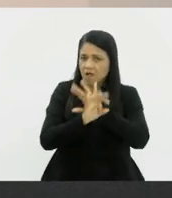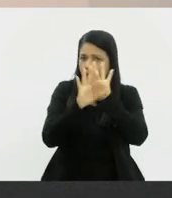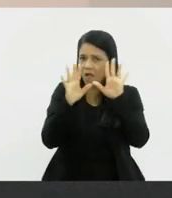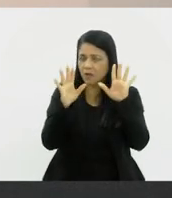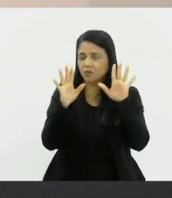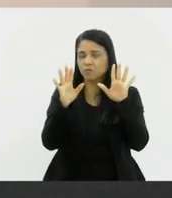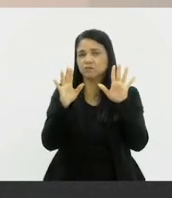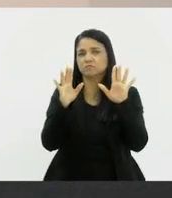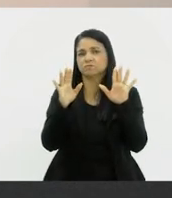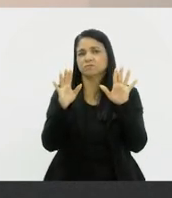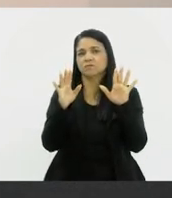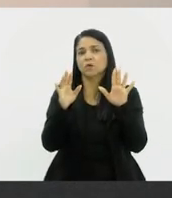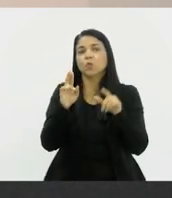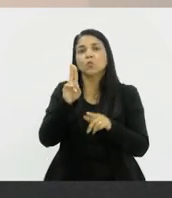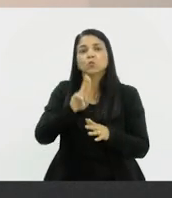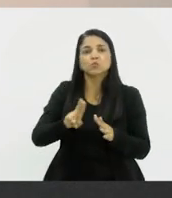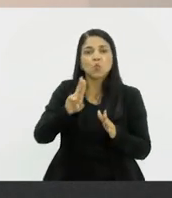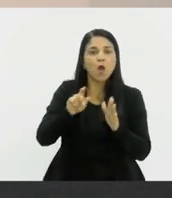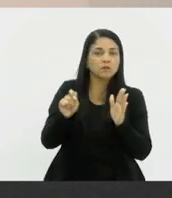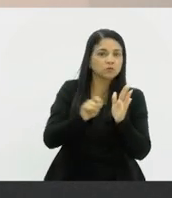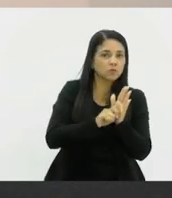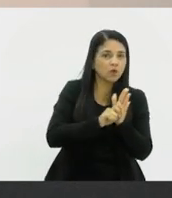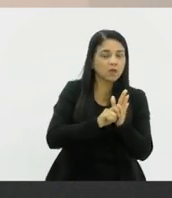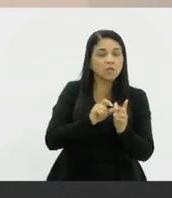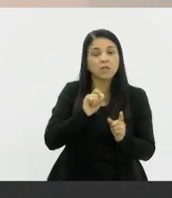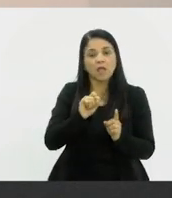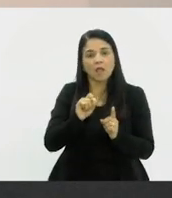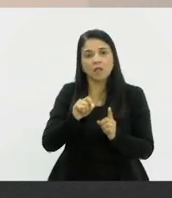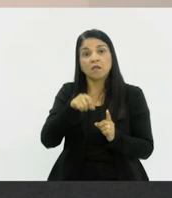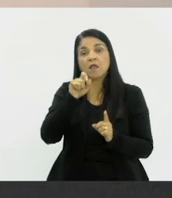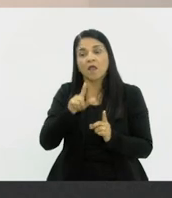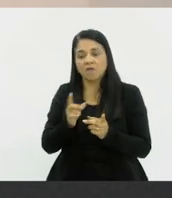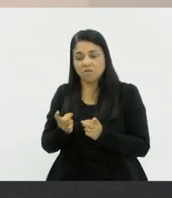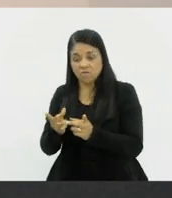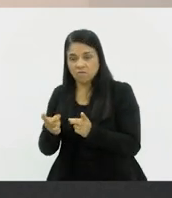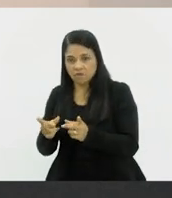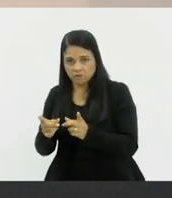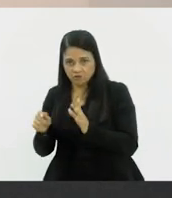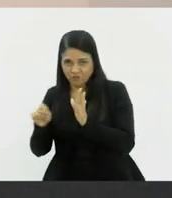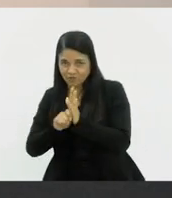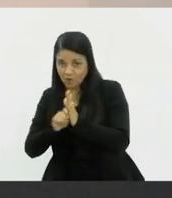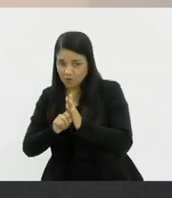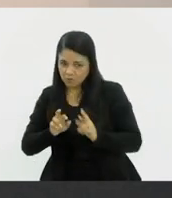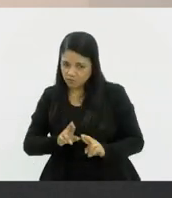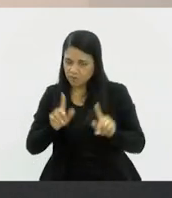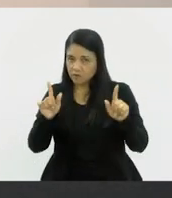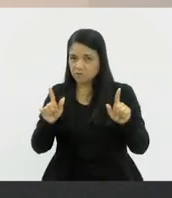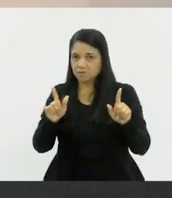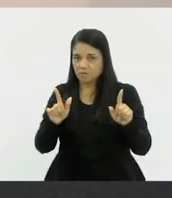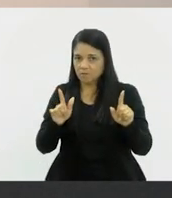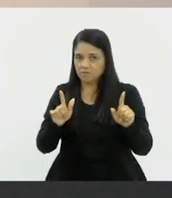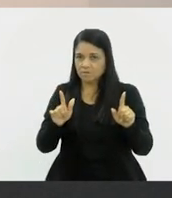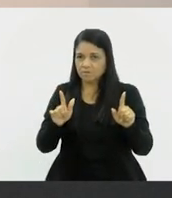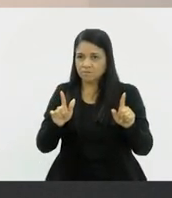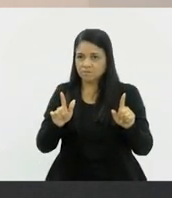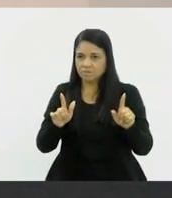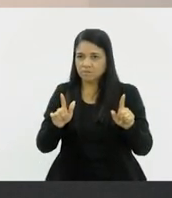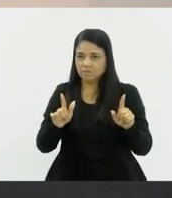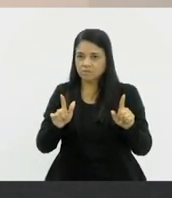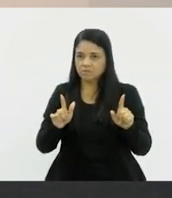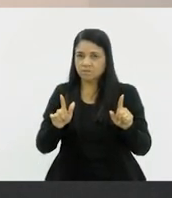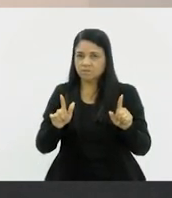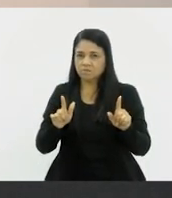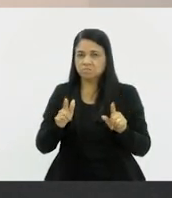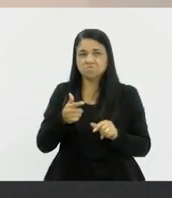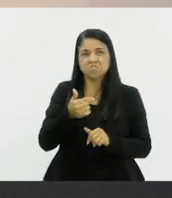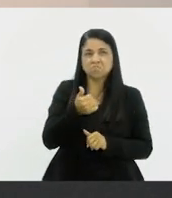definir o que é usuário e o que é traficante né Depois de depois de